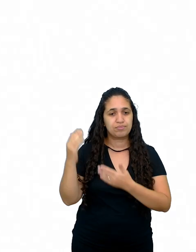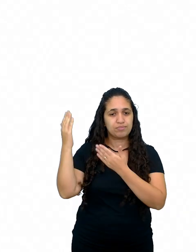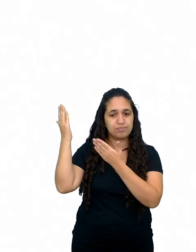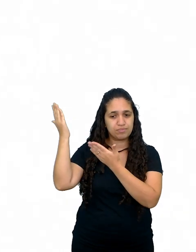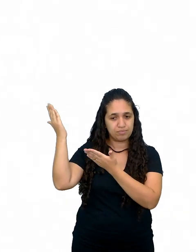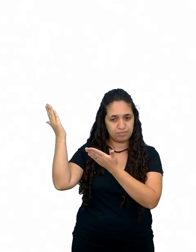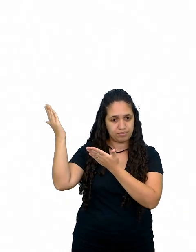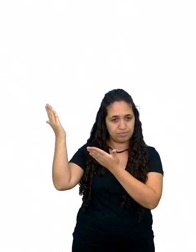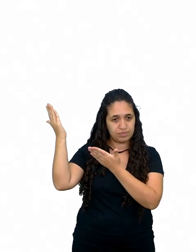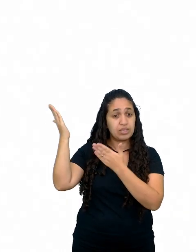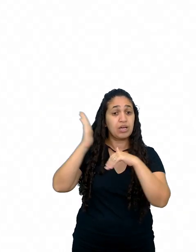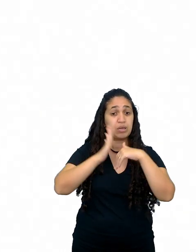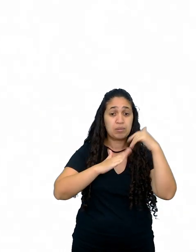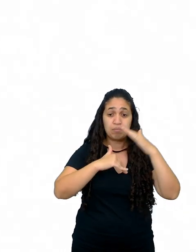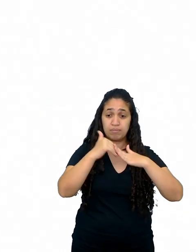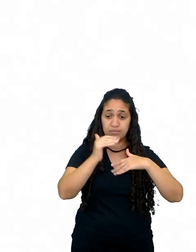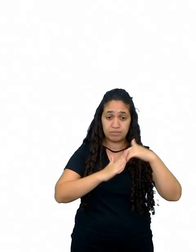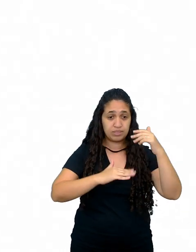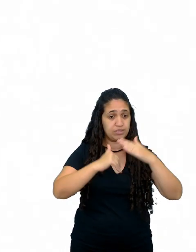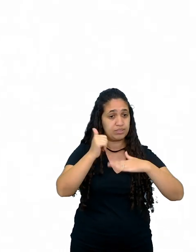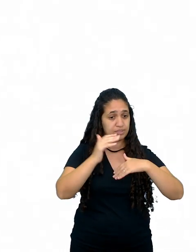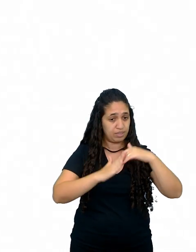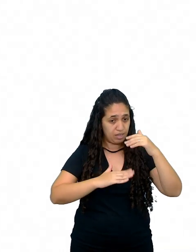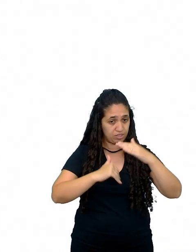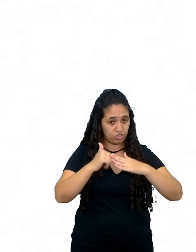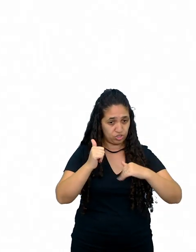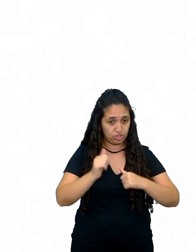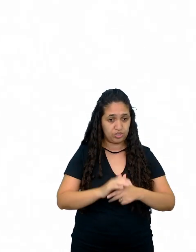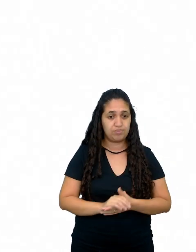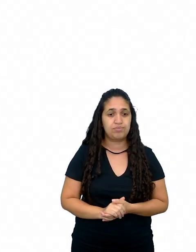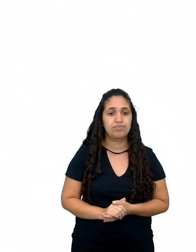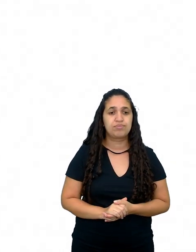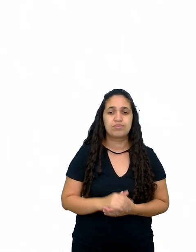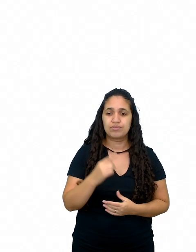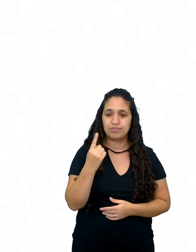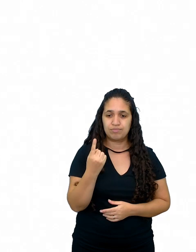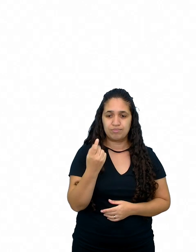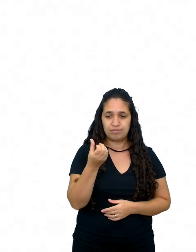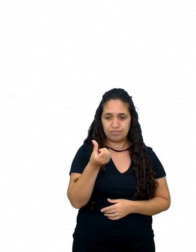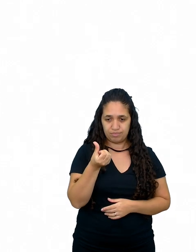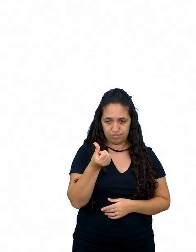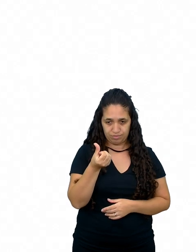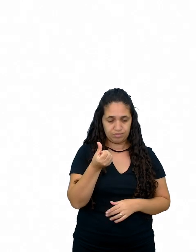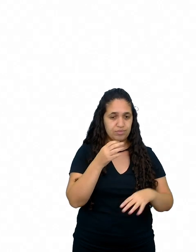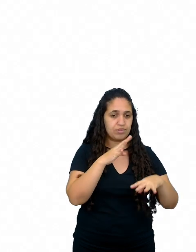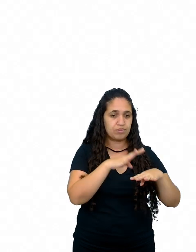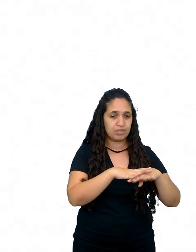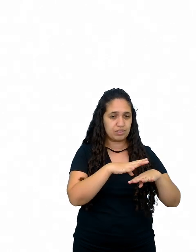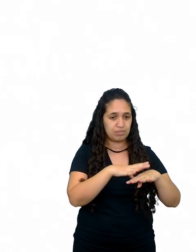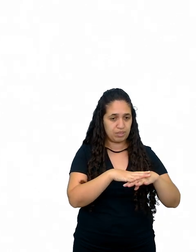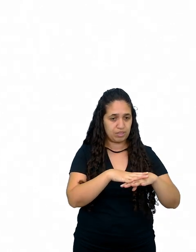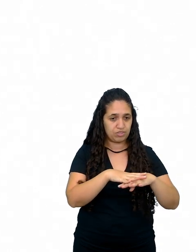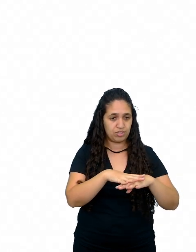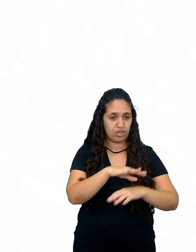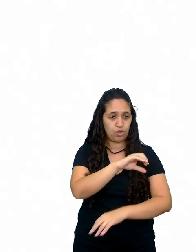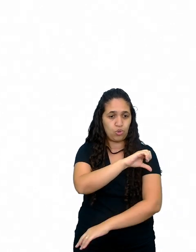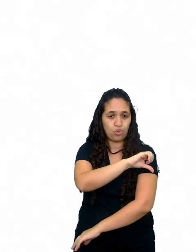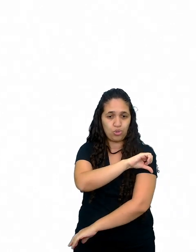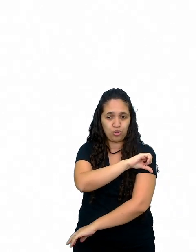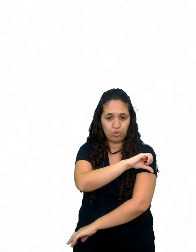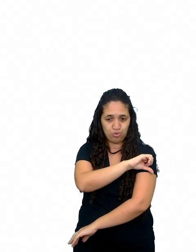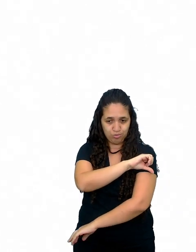A nossa habilidade, é a habilidade 16 de matemática do 9º ano, dos